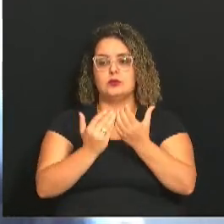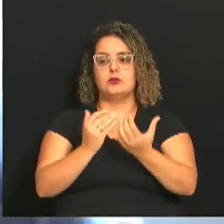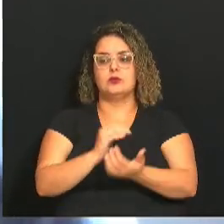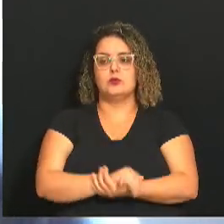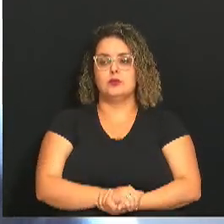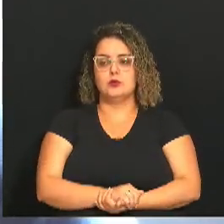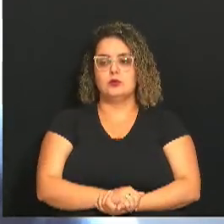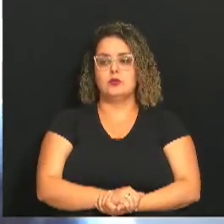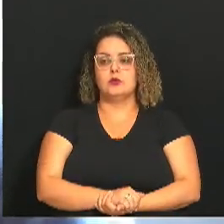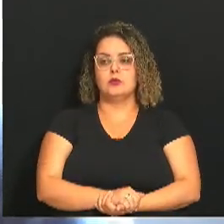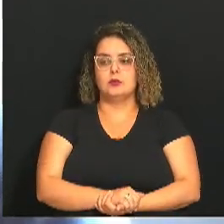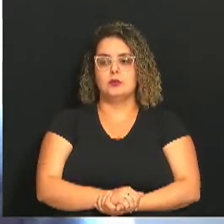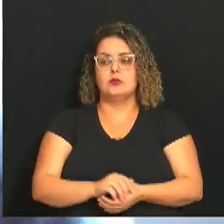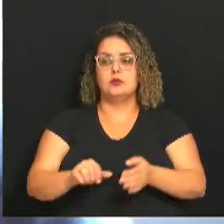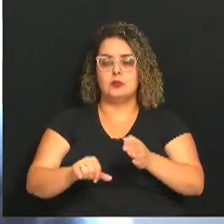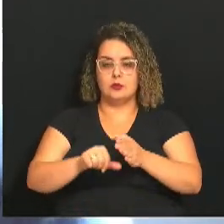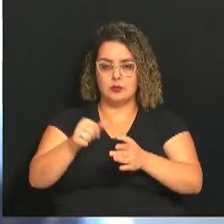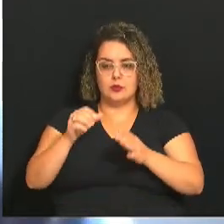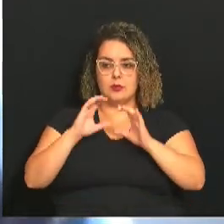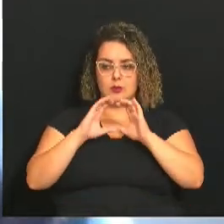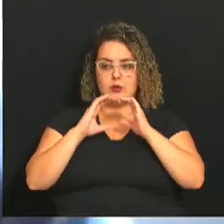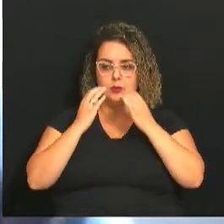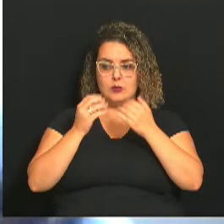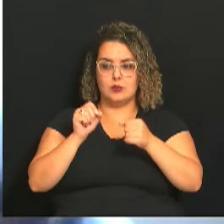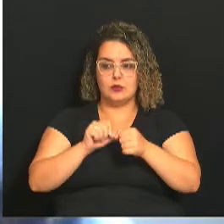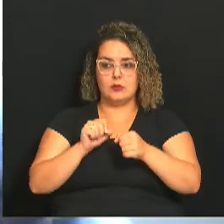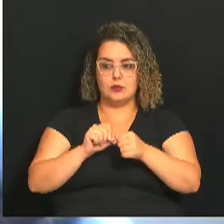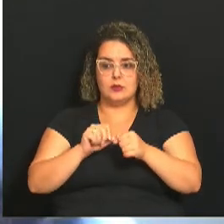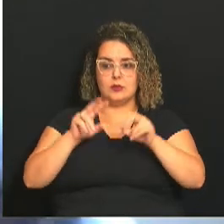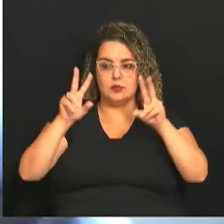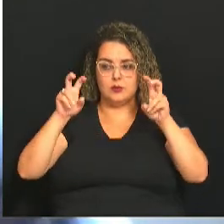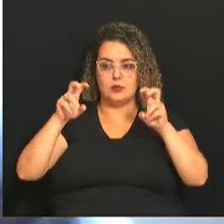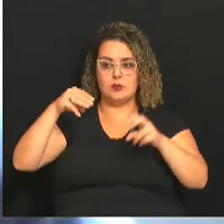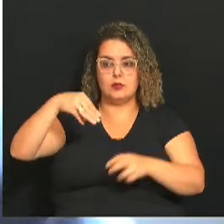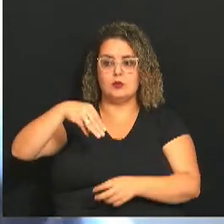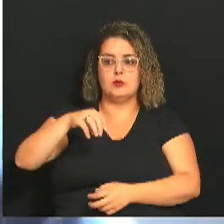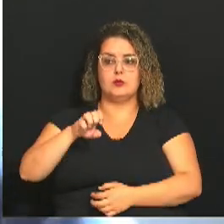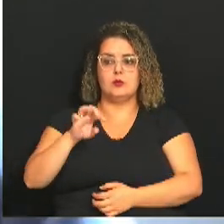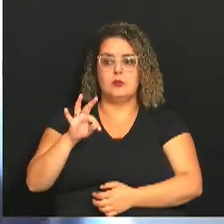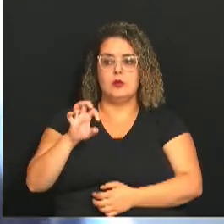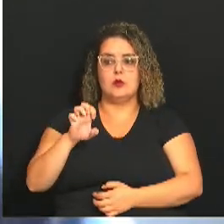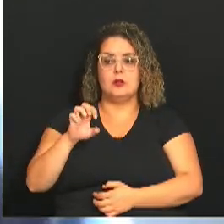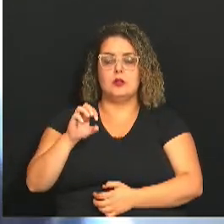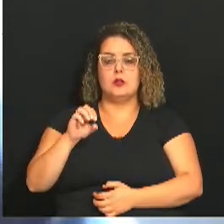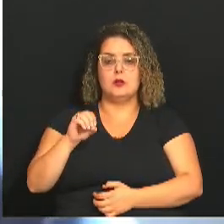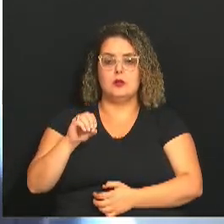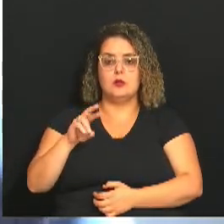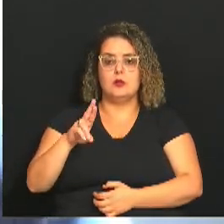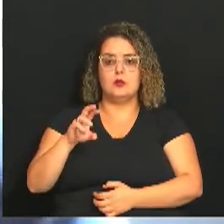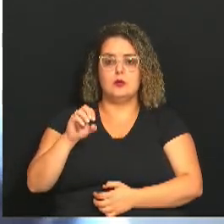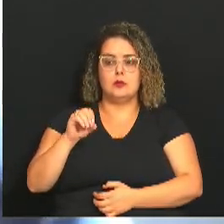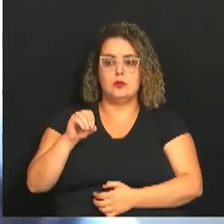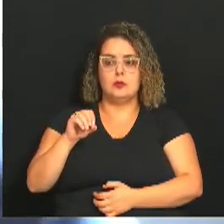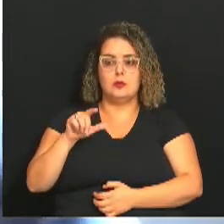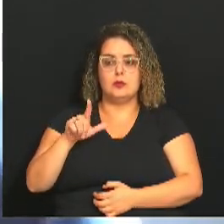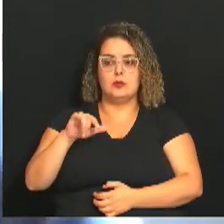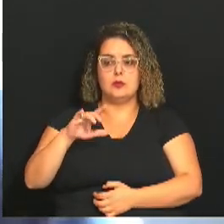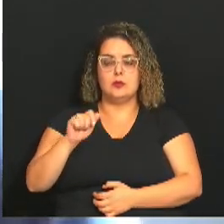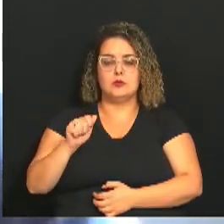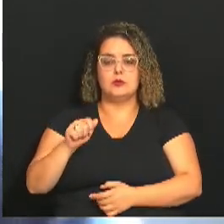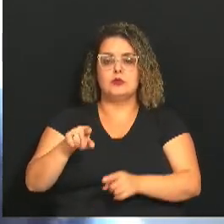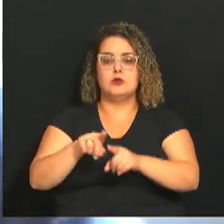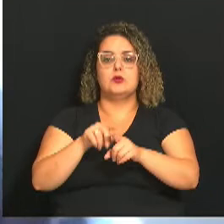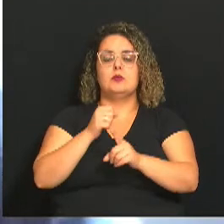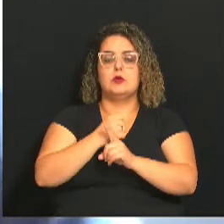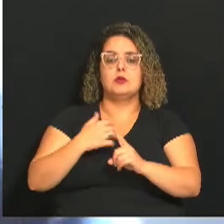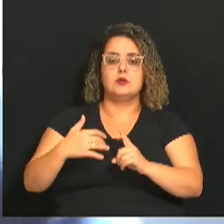o primeiro congresso que eles fizeram com a temática de meteorologia e sociedade, e visava integrar isso, né? Esse desafio